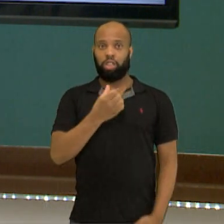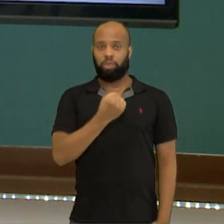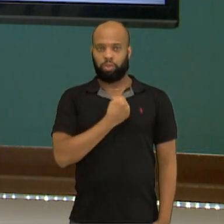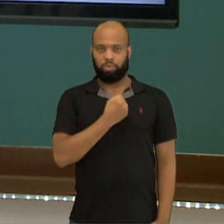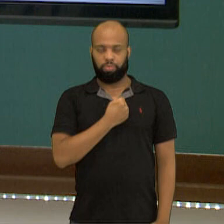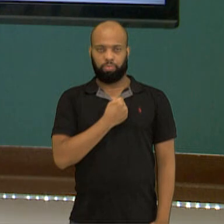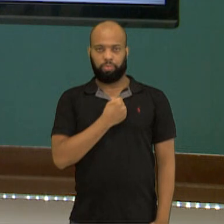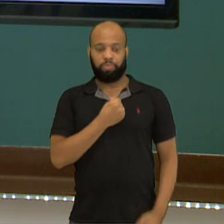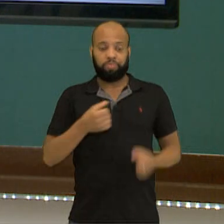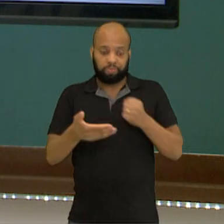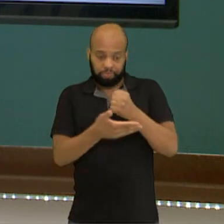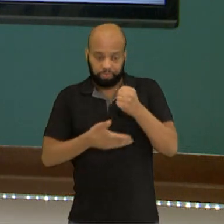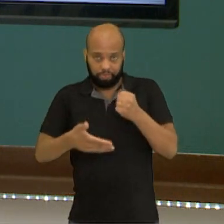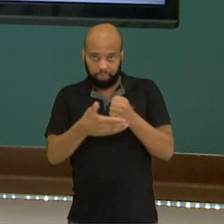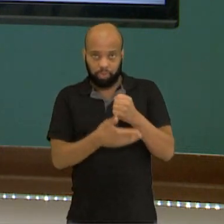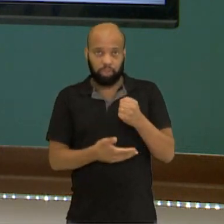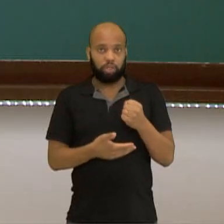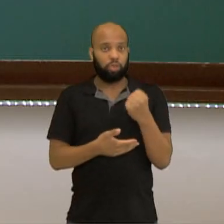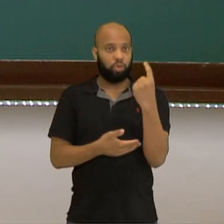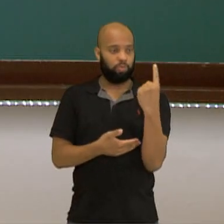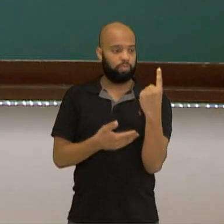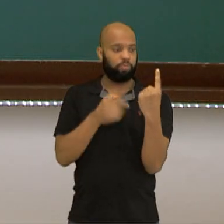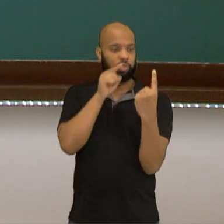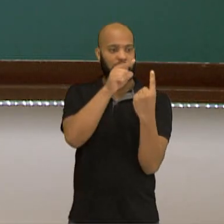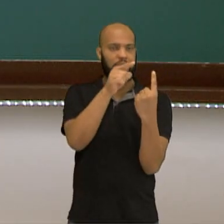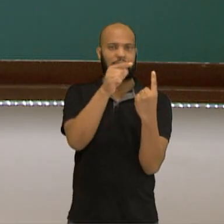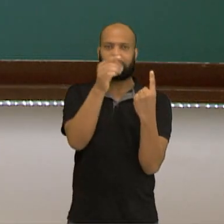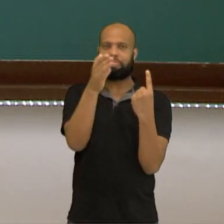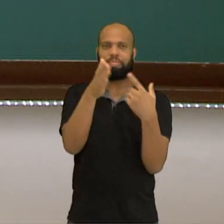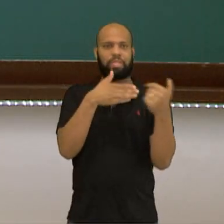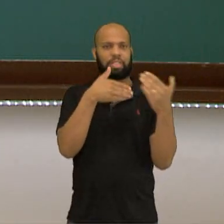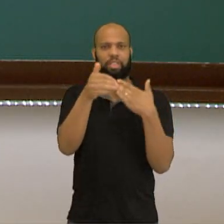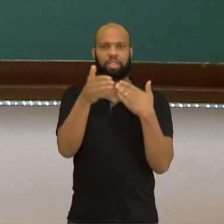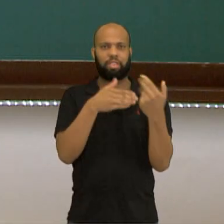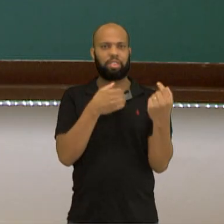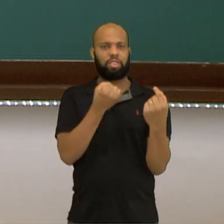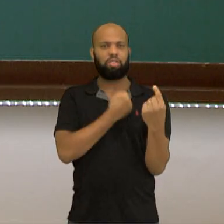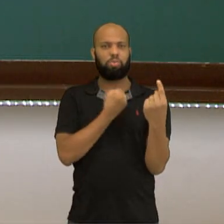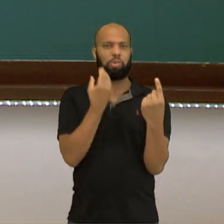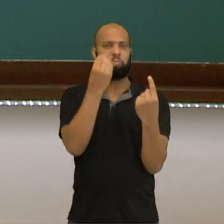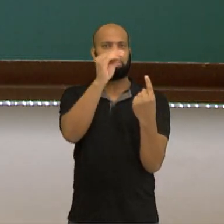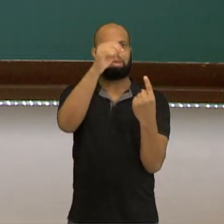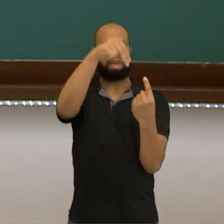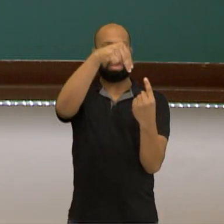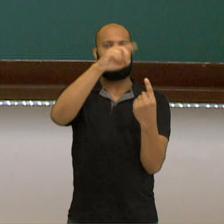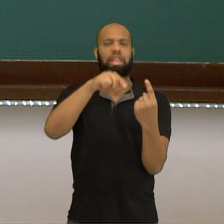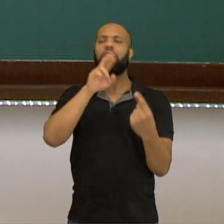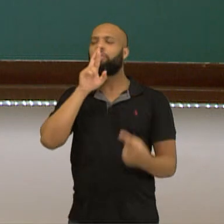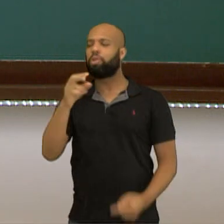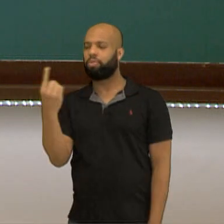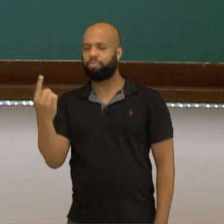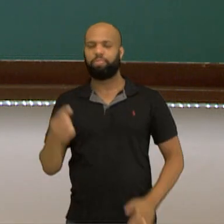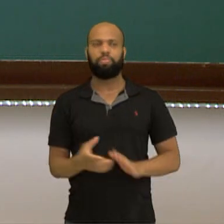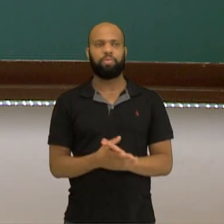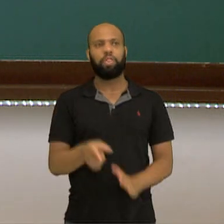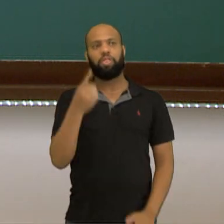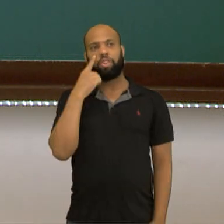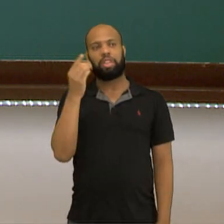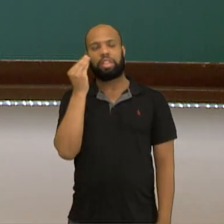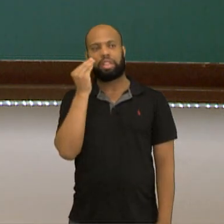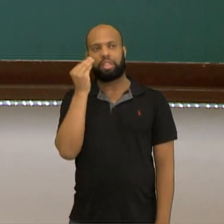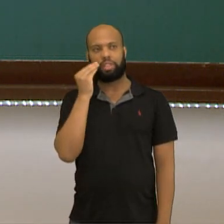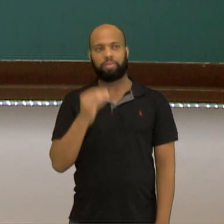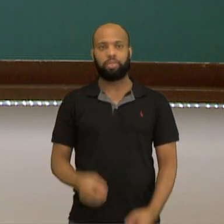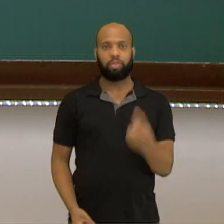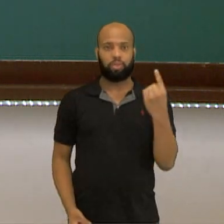1, elevado a qualquer número, qualquer, vai dar sempre 1. Quer ver? Vamos testar.